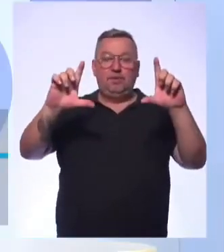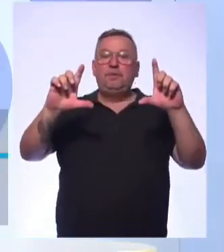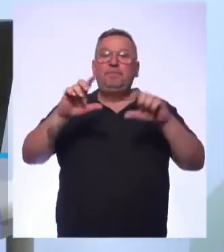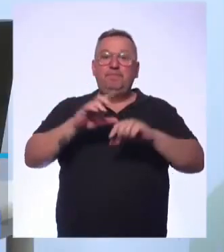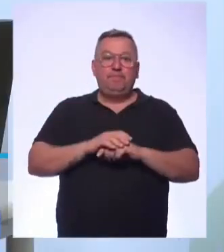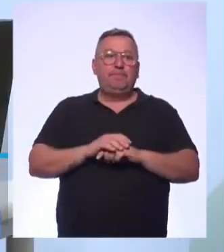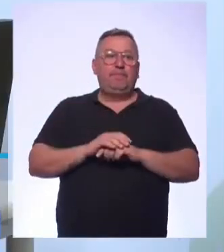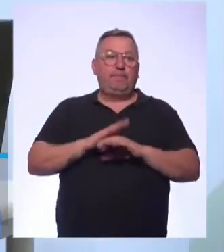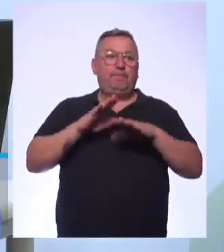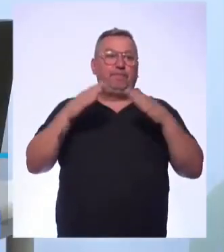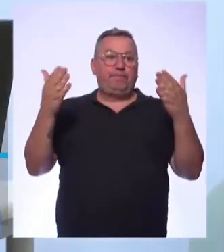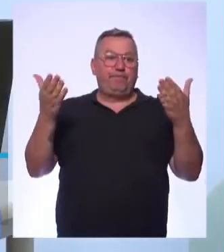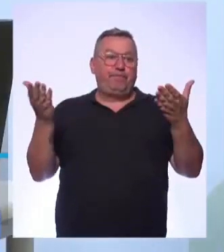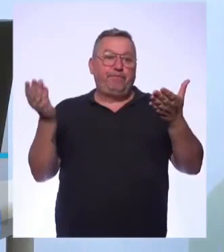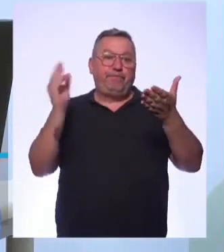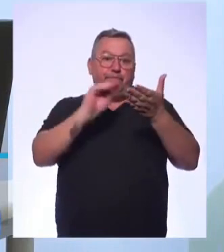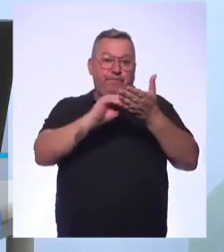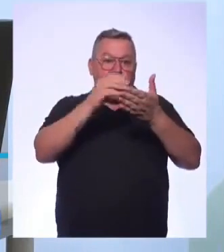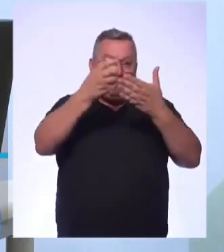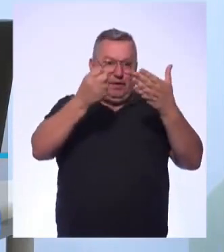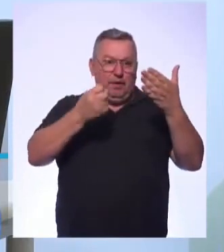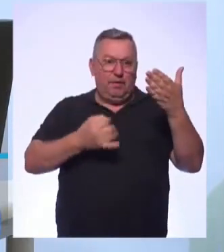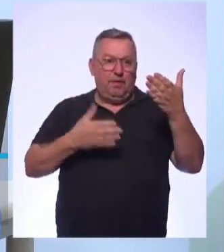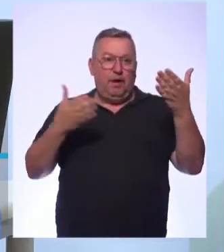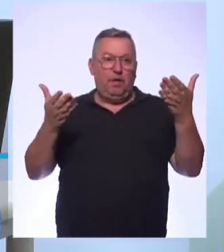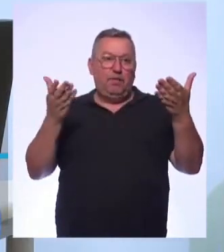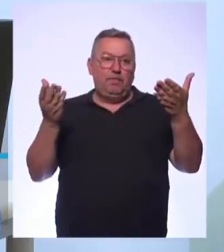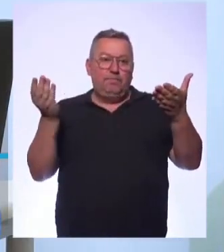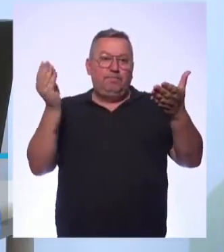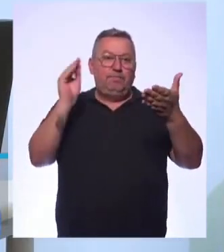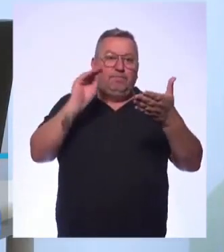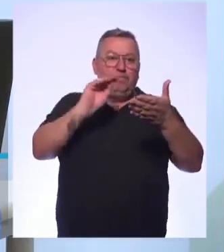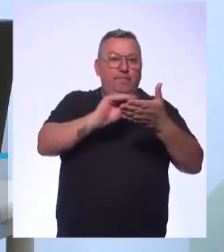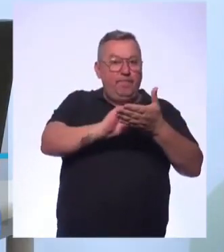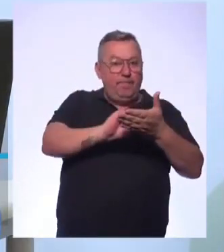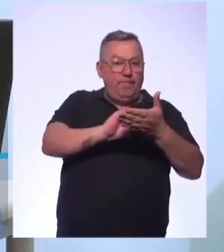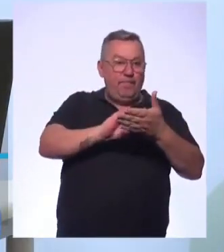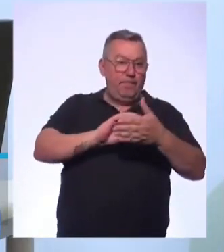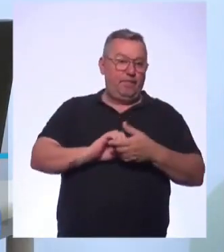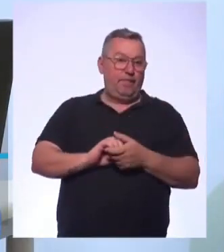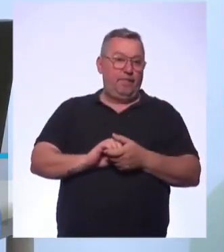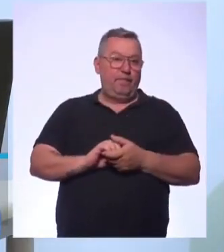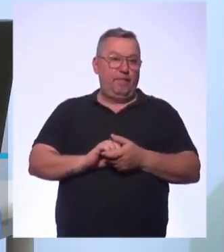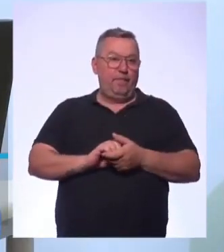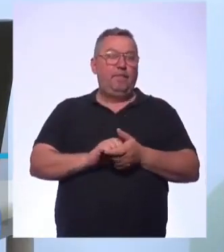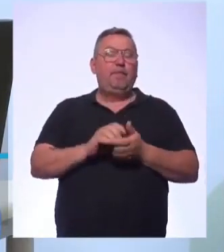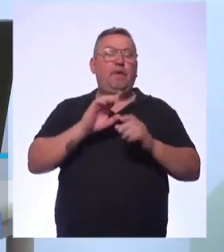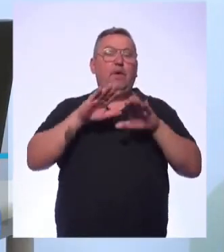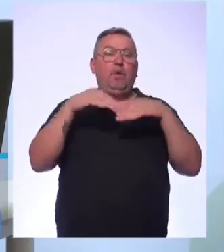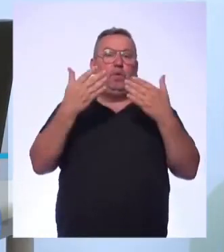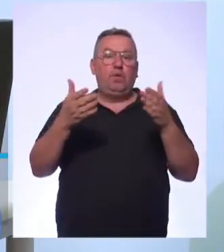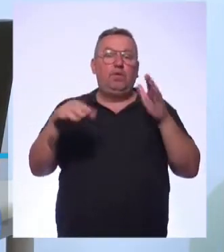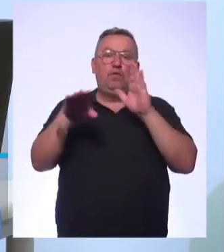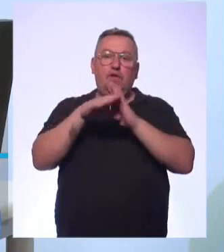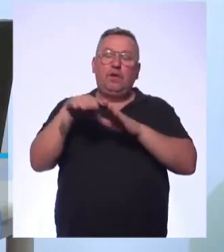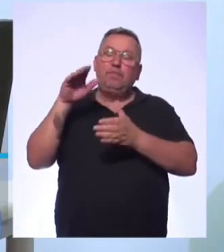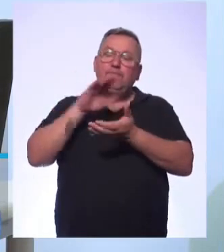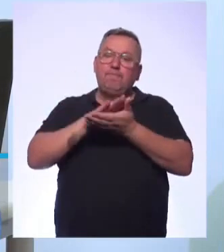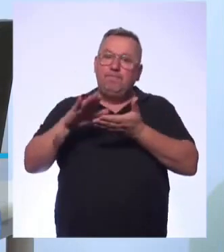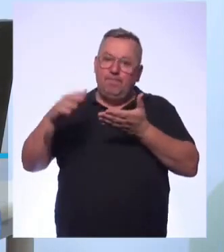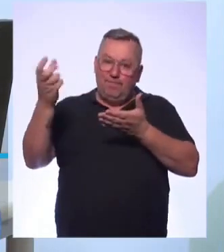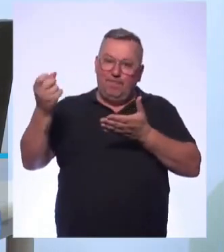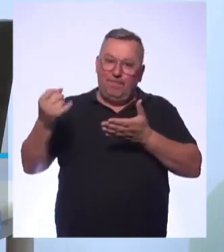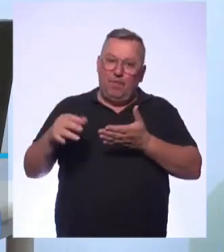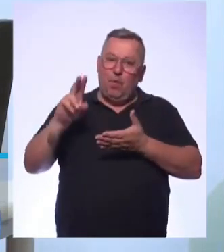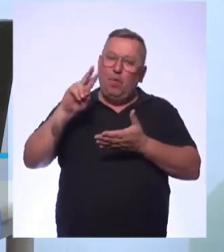Foi. Tentamos trabalhar a descrição, certo? Agora, a gente vai trabalhar um pouco da inferência. E aí, quando a gente chegar nessa atividade, eu